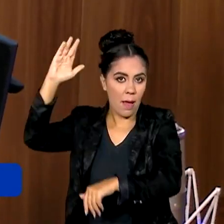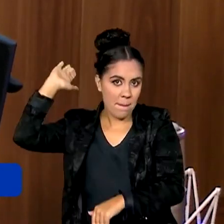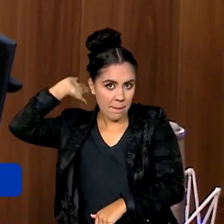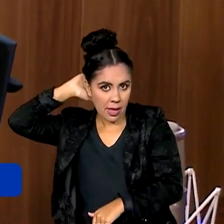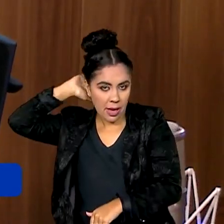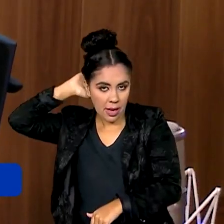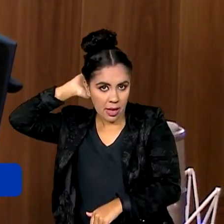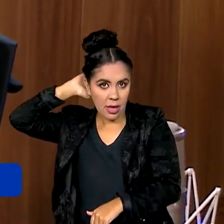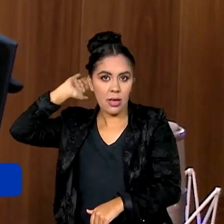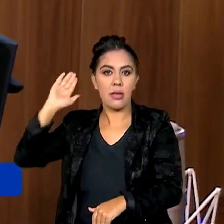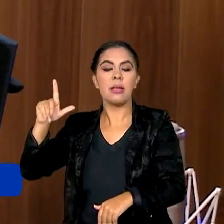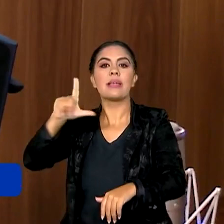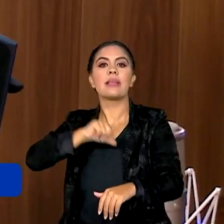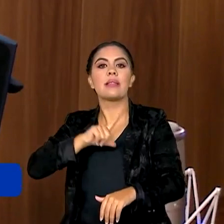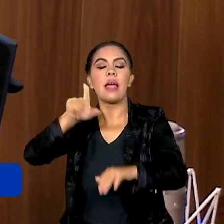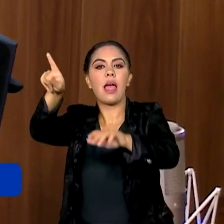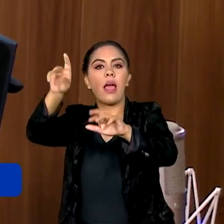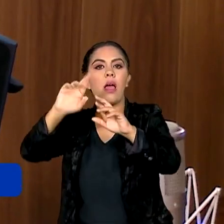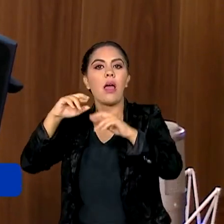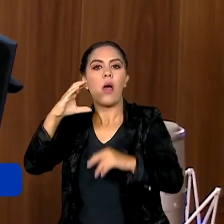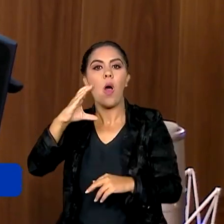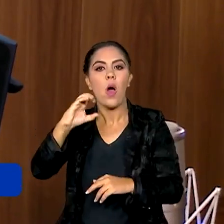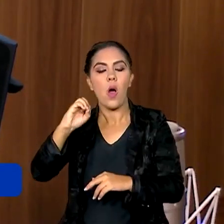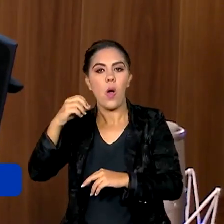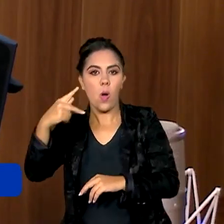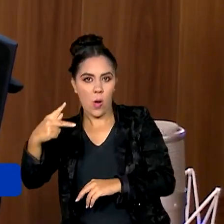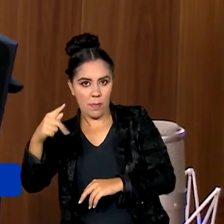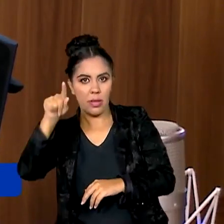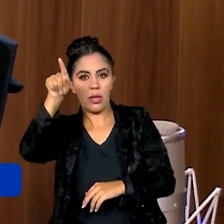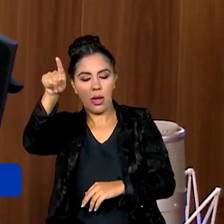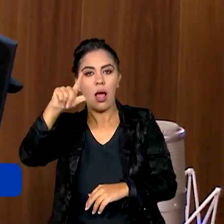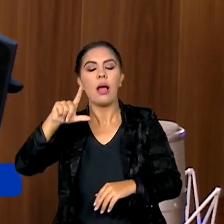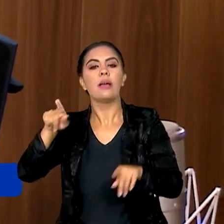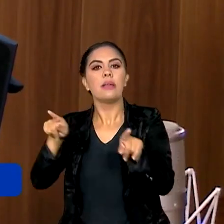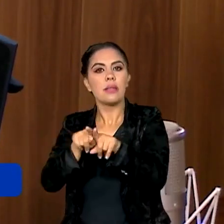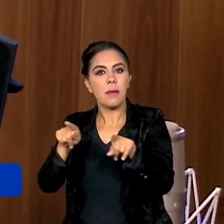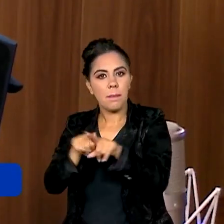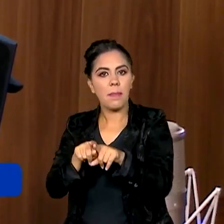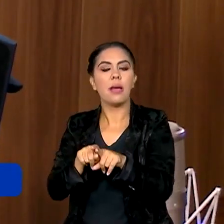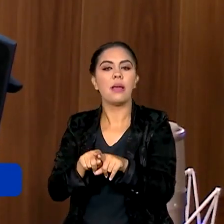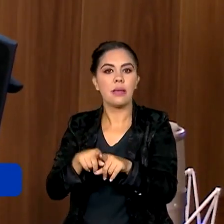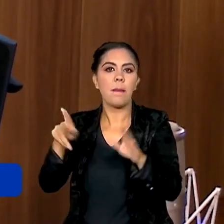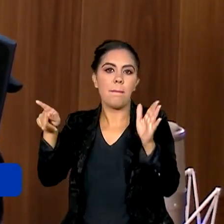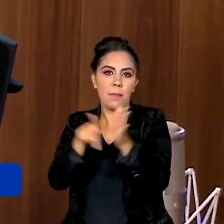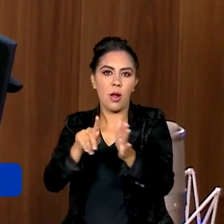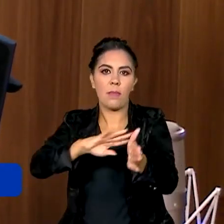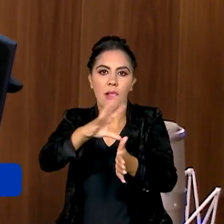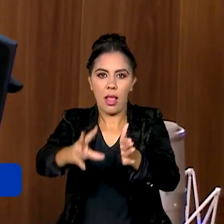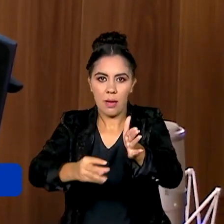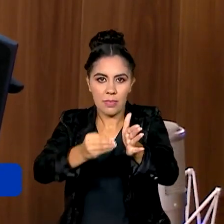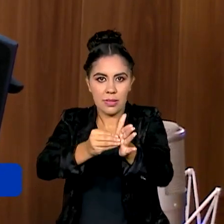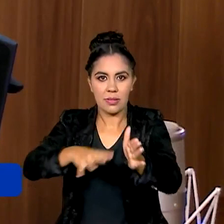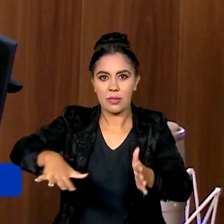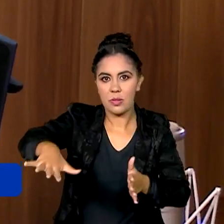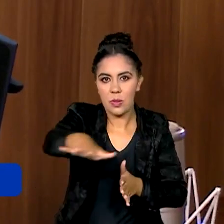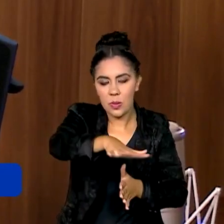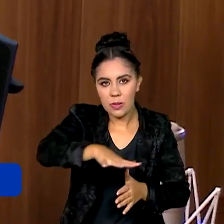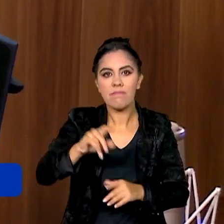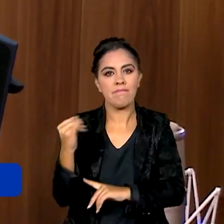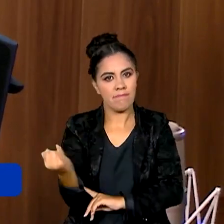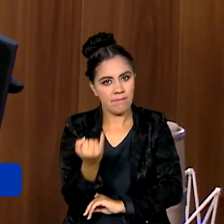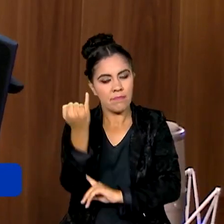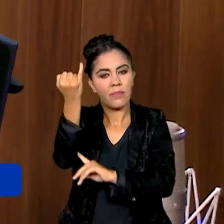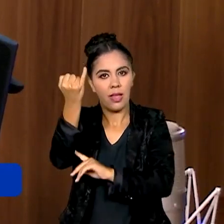onde será a sede da COP, é uma cidade e o estado que faz parte, evidente, da Amazônia, é uma coisa muito simbólica. Então